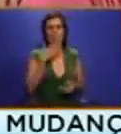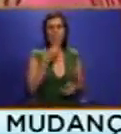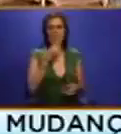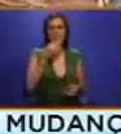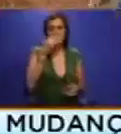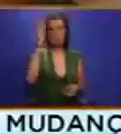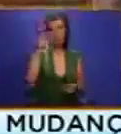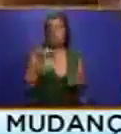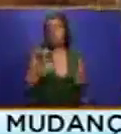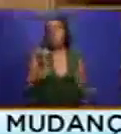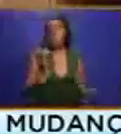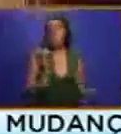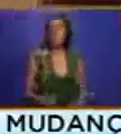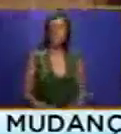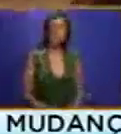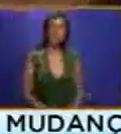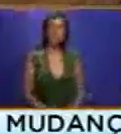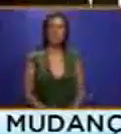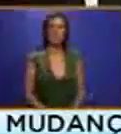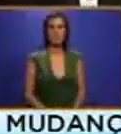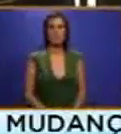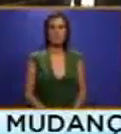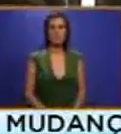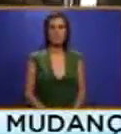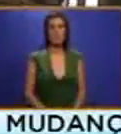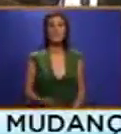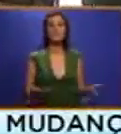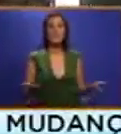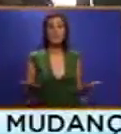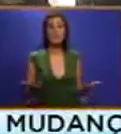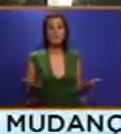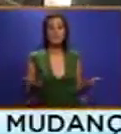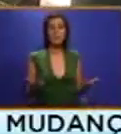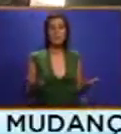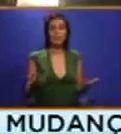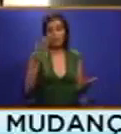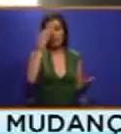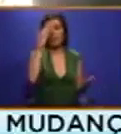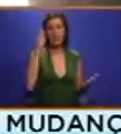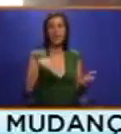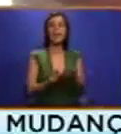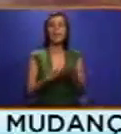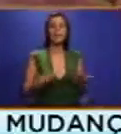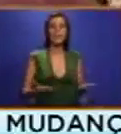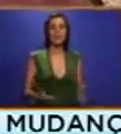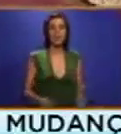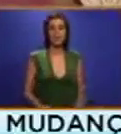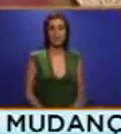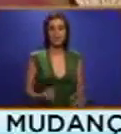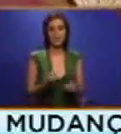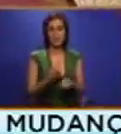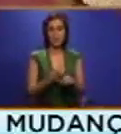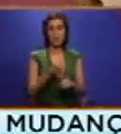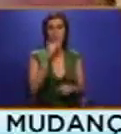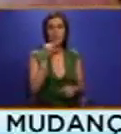com certeza e então Lúcia Que tal o que é que acha até agora na minha escolha tem coisas muito